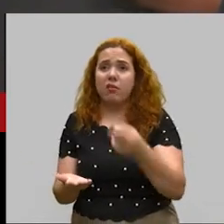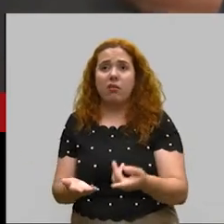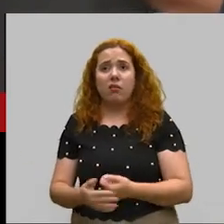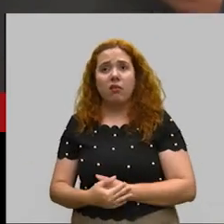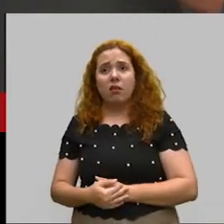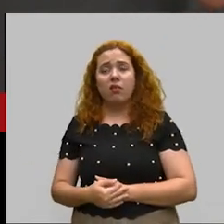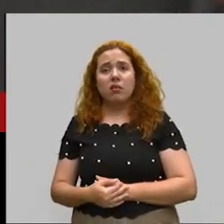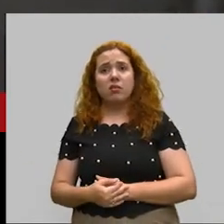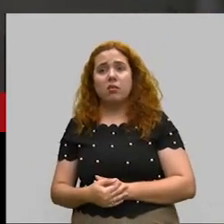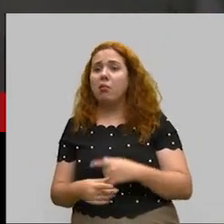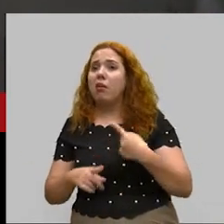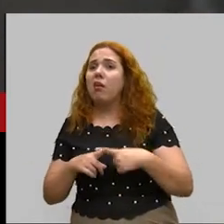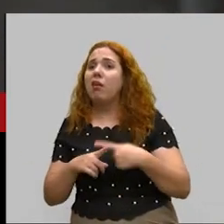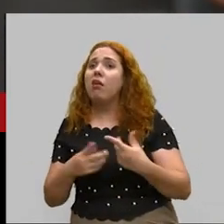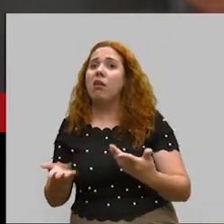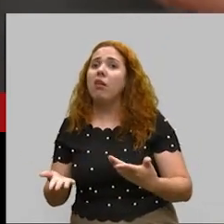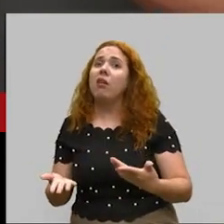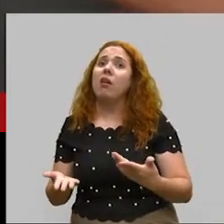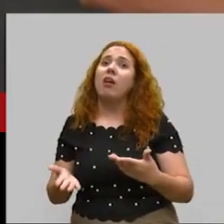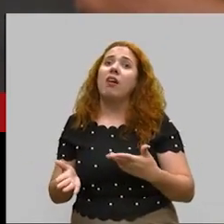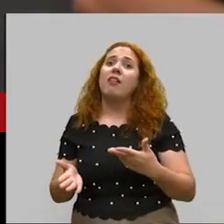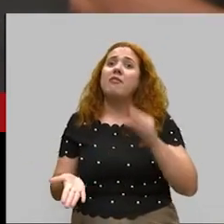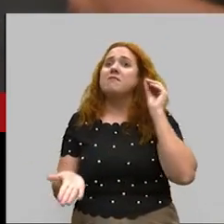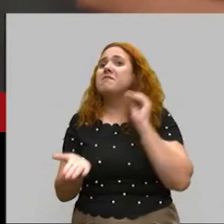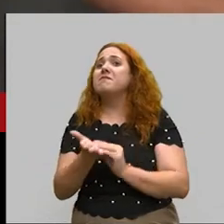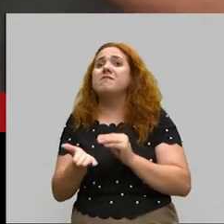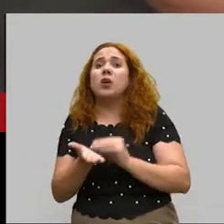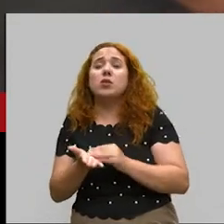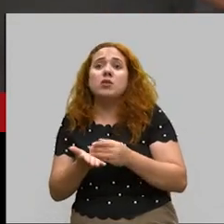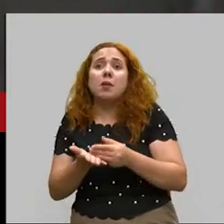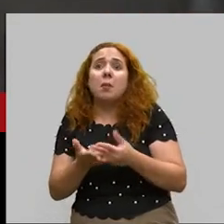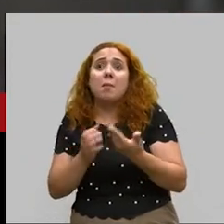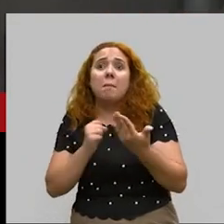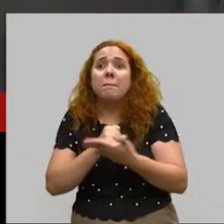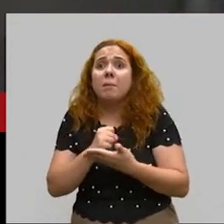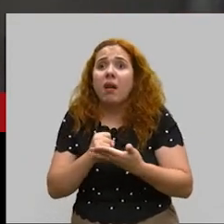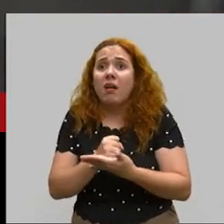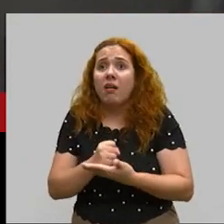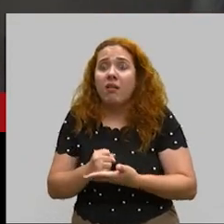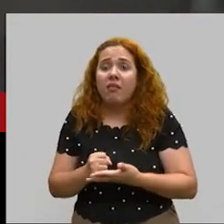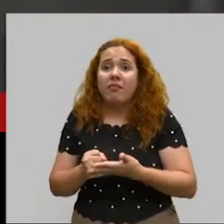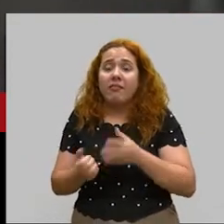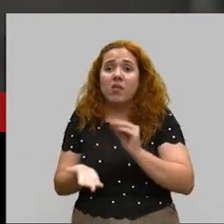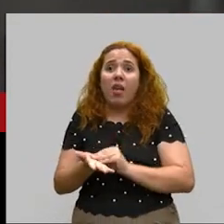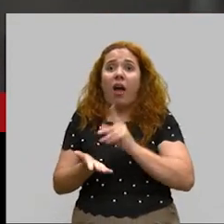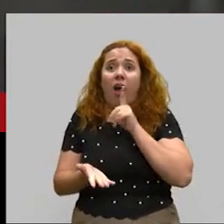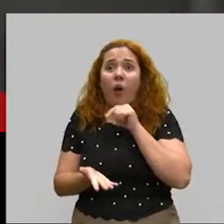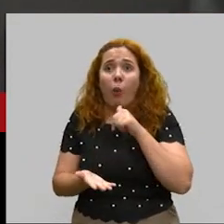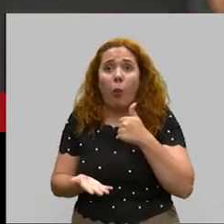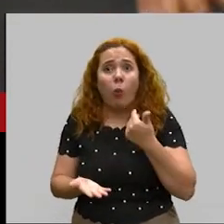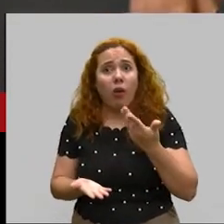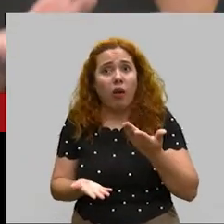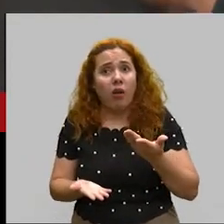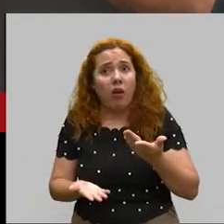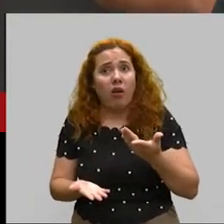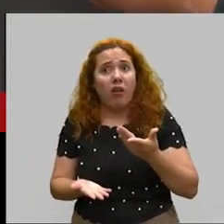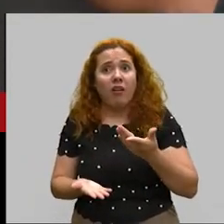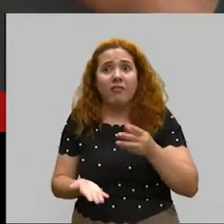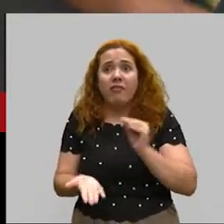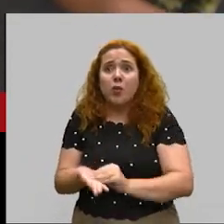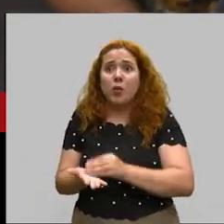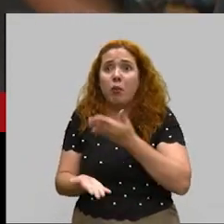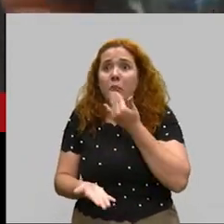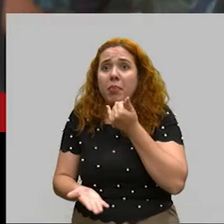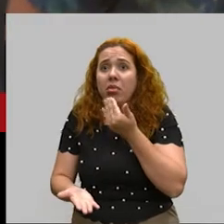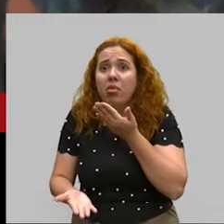conquistamos porque nós falamos aqui de faltas básicas falta de água na escola falta de alimentação